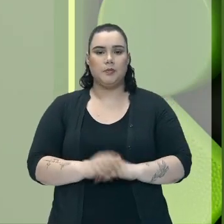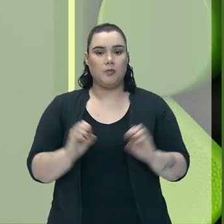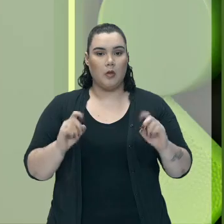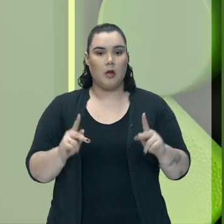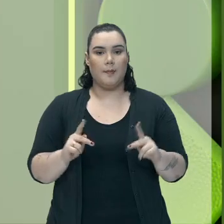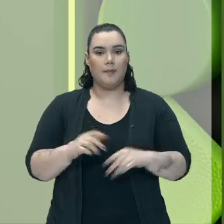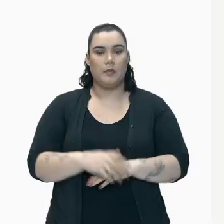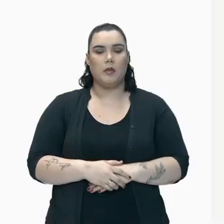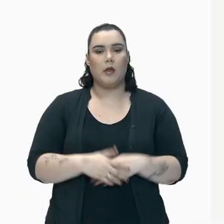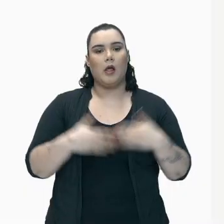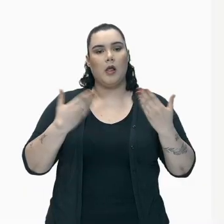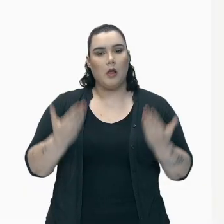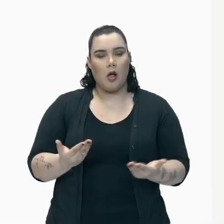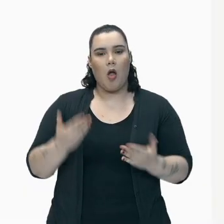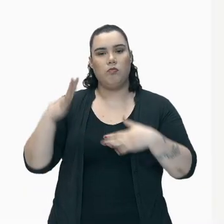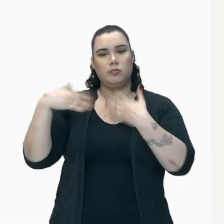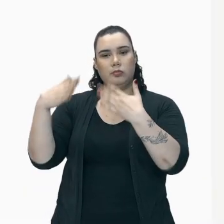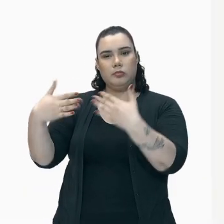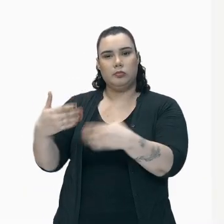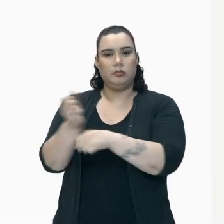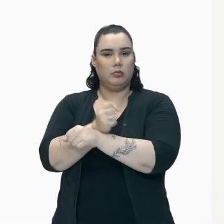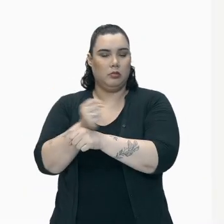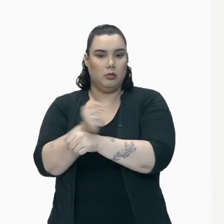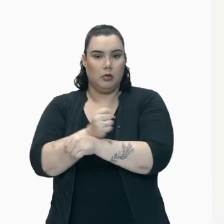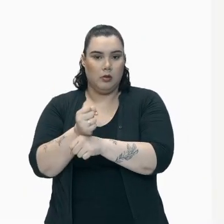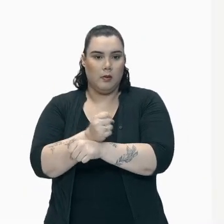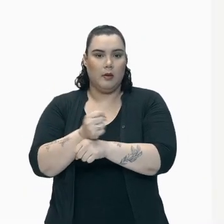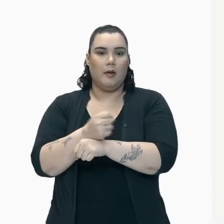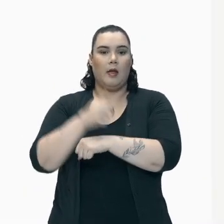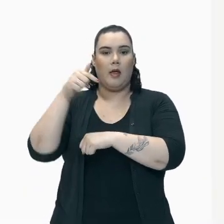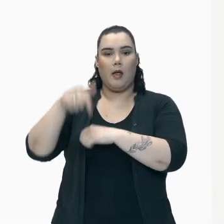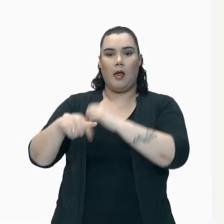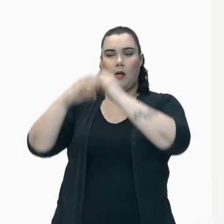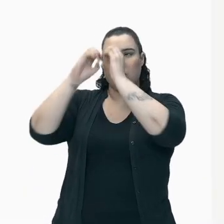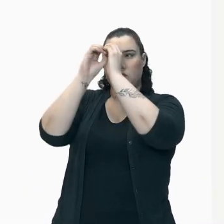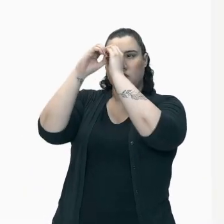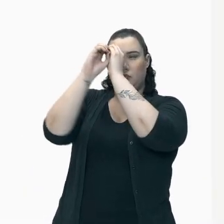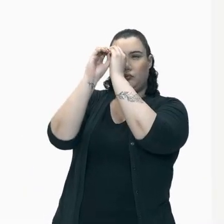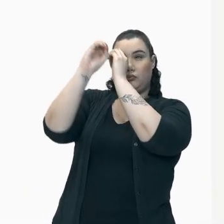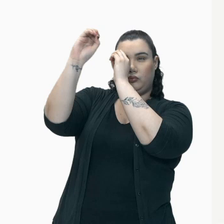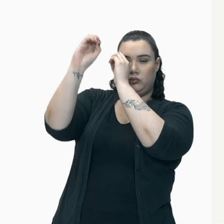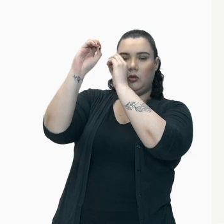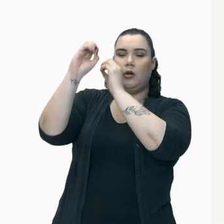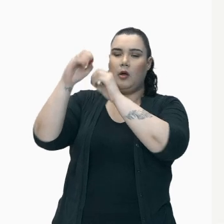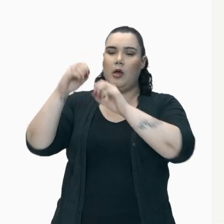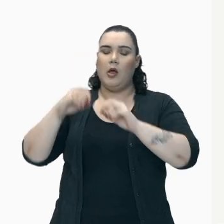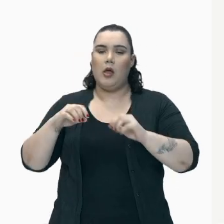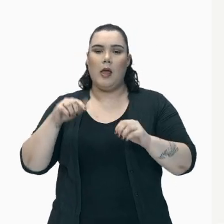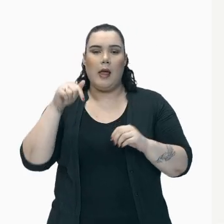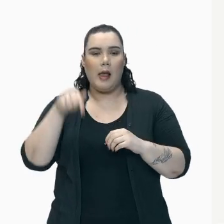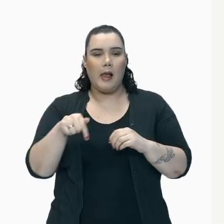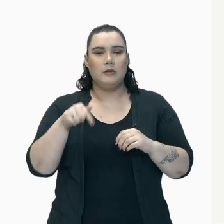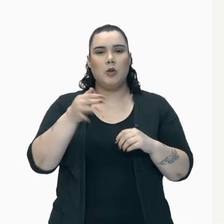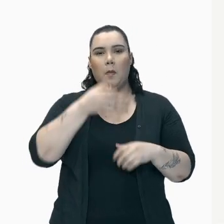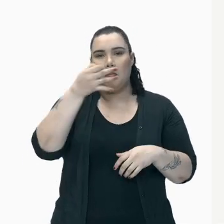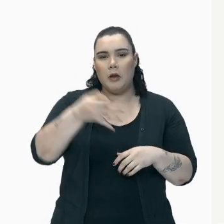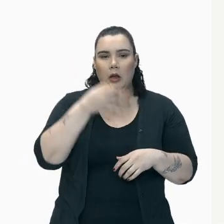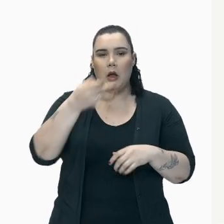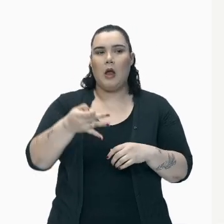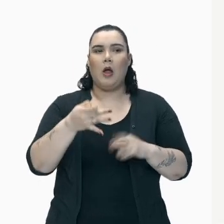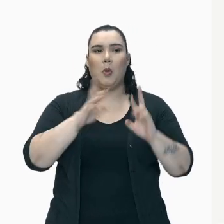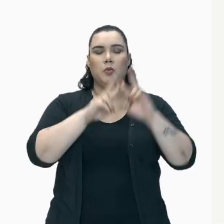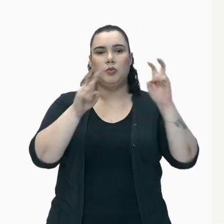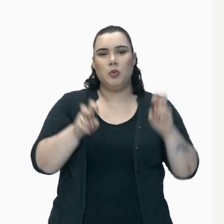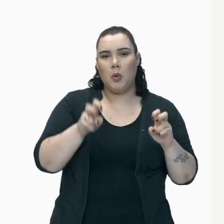nós temos que com o passar do tempo, a astronomia ela foi se afastando dessas ideias do senso